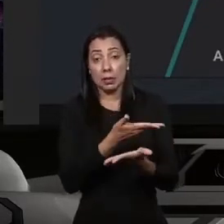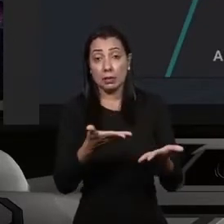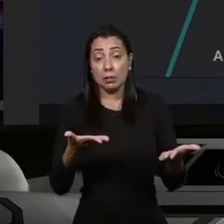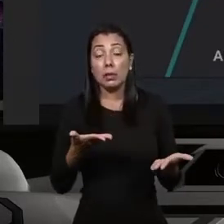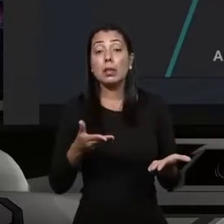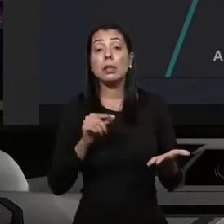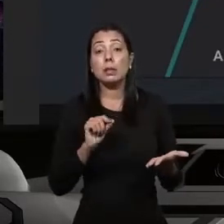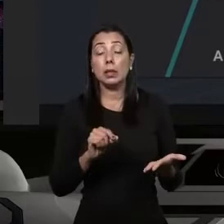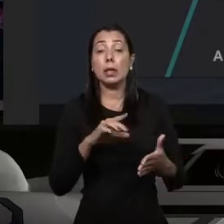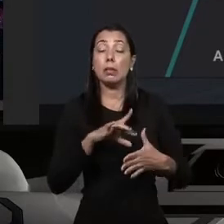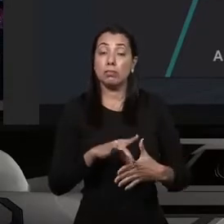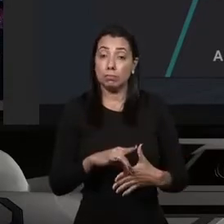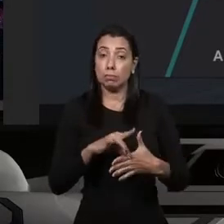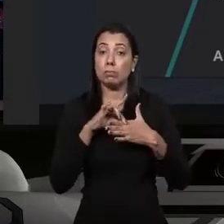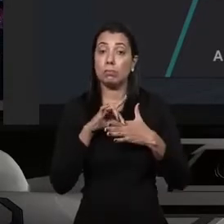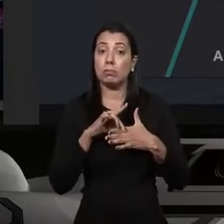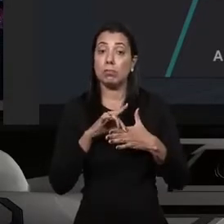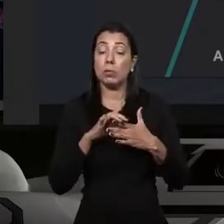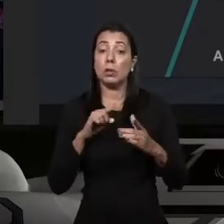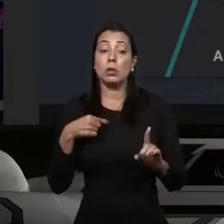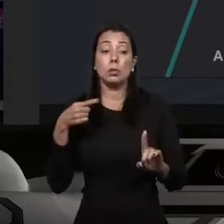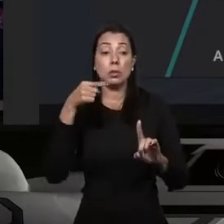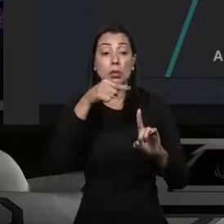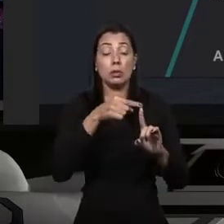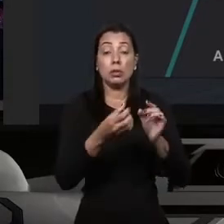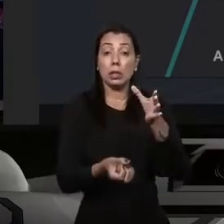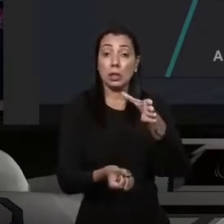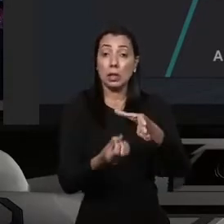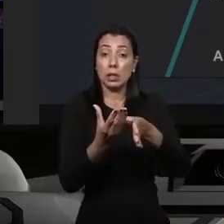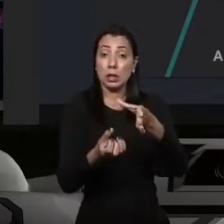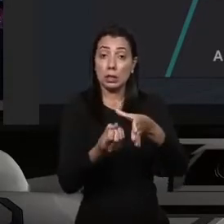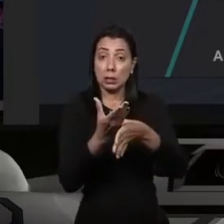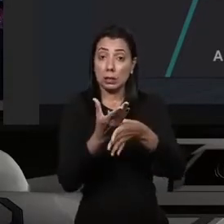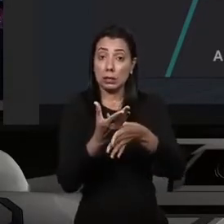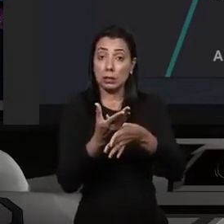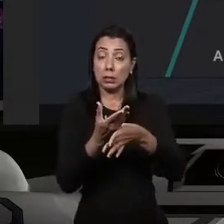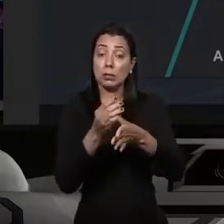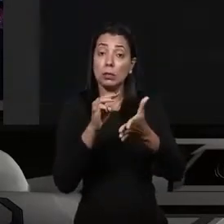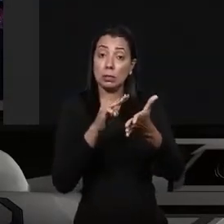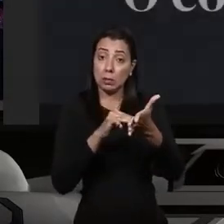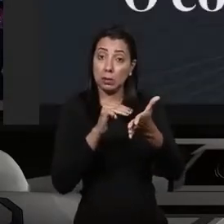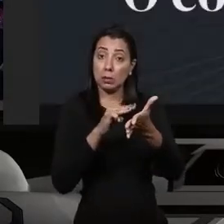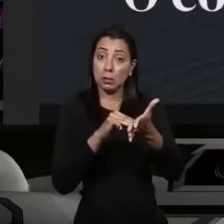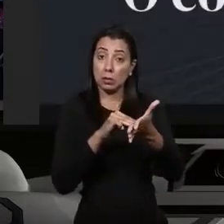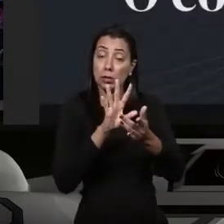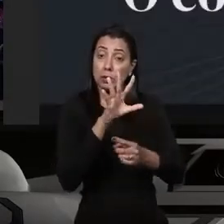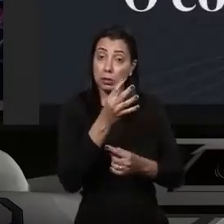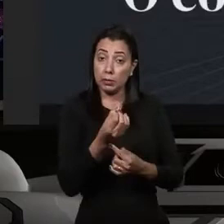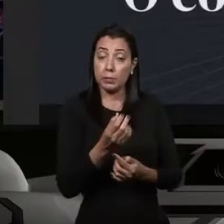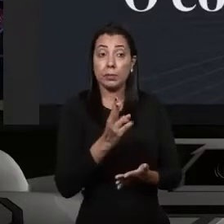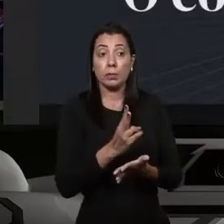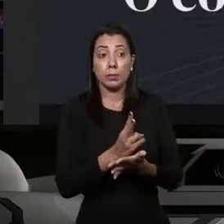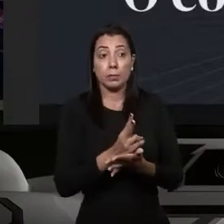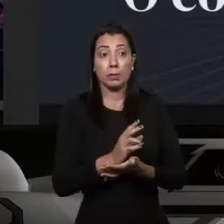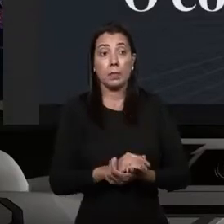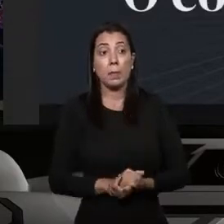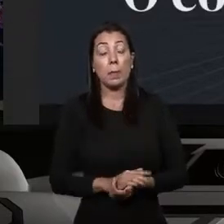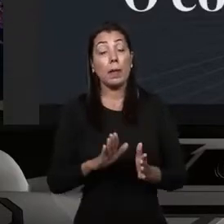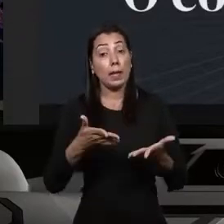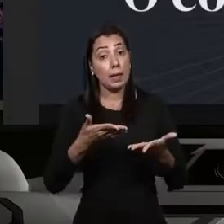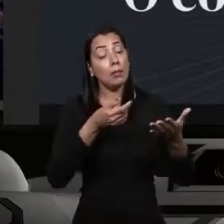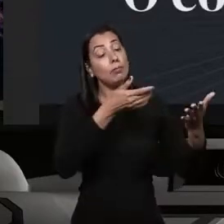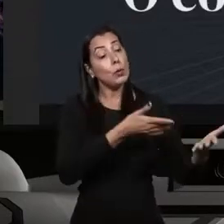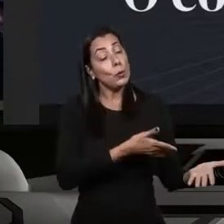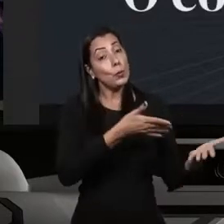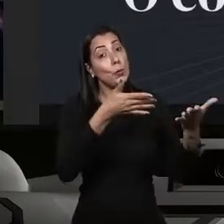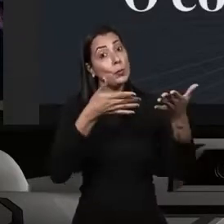essa liderança, dessa subjetividade, dessa criação, através de metodologias de arte mesmo. Então, a gente recebeu um convite aqui, a